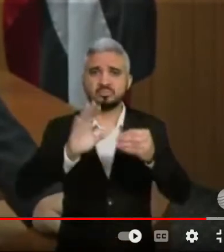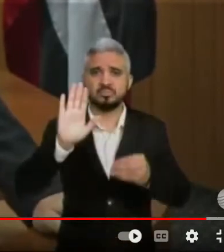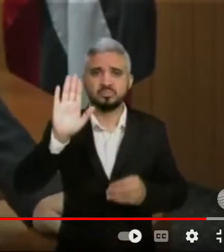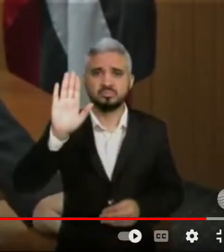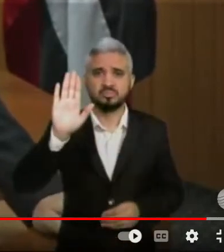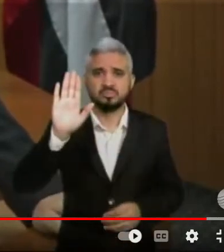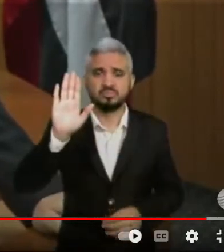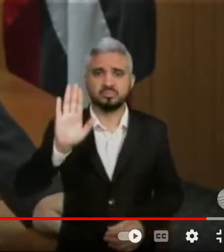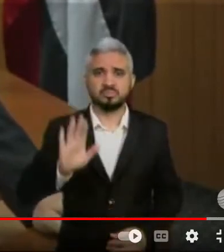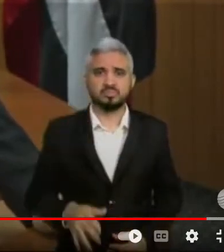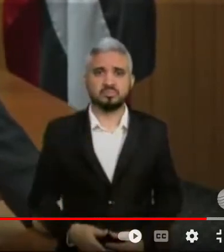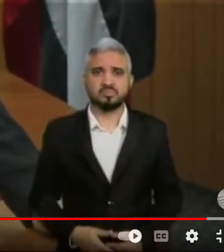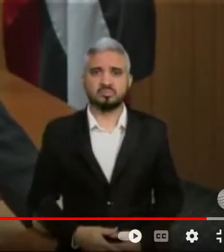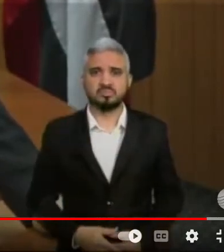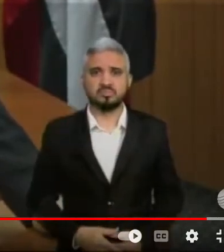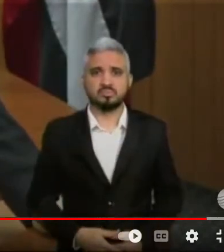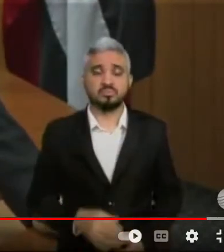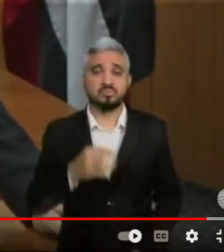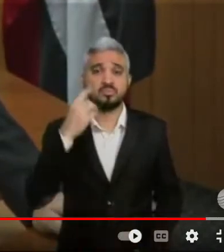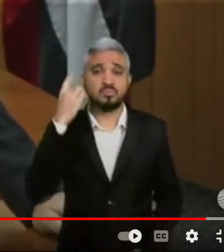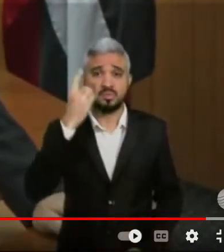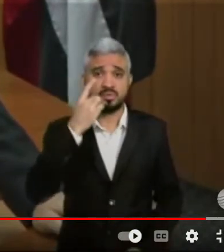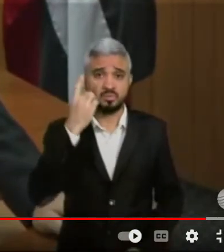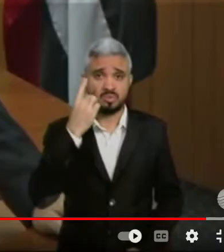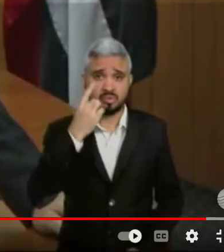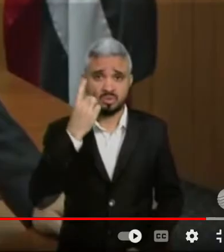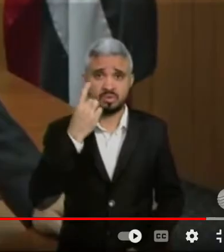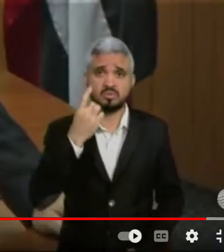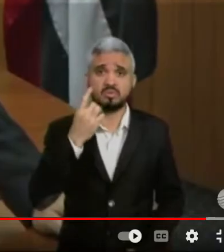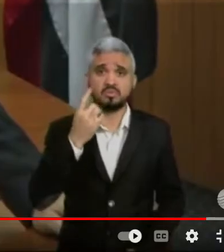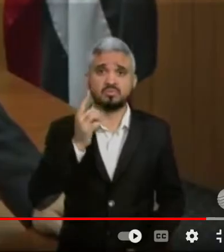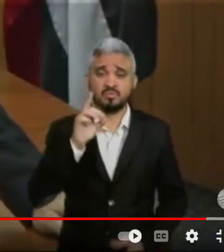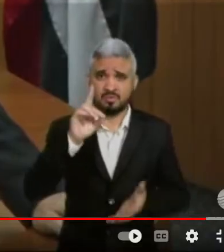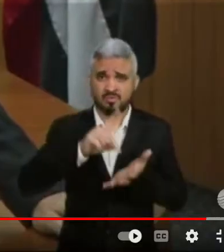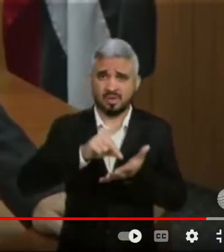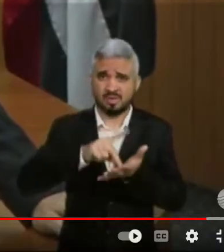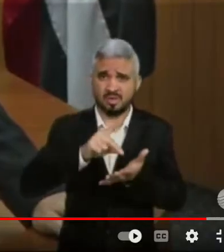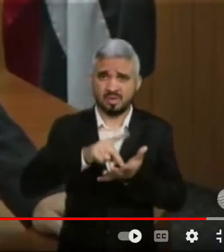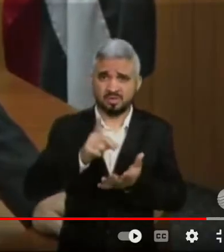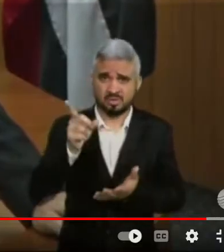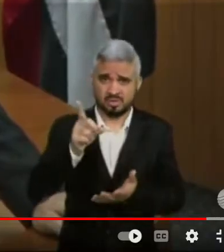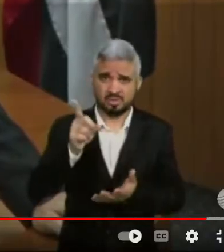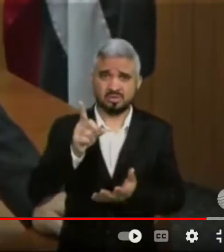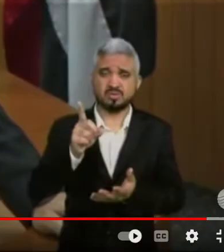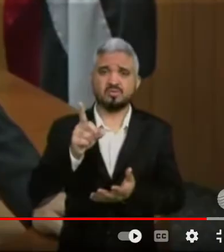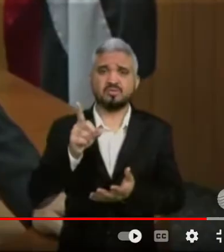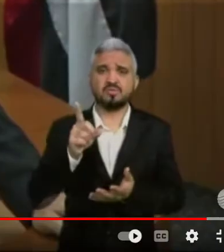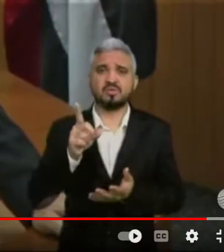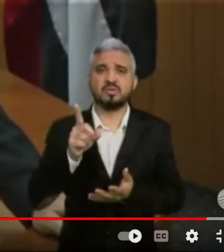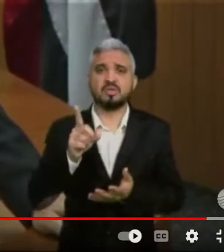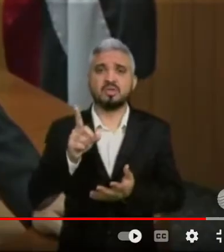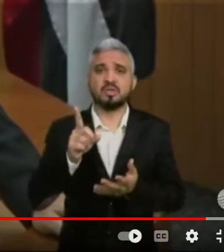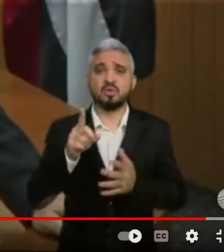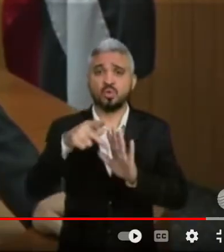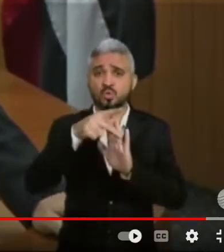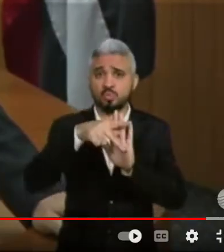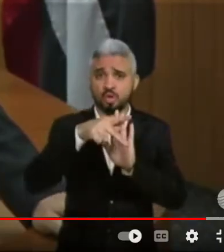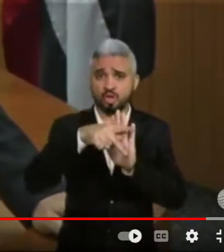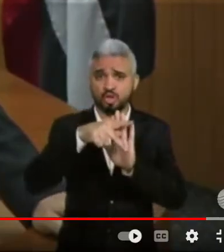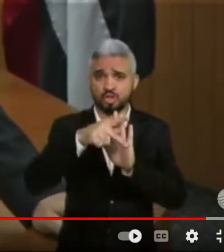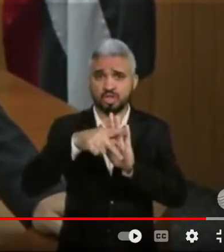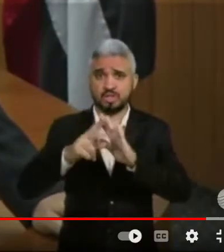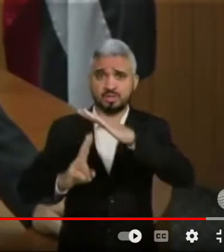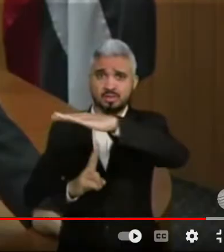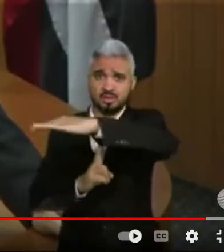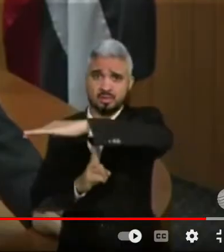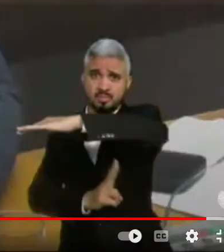Permito. Deputado, a realidade lá é que foi feito o primeiro projeto da ponte de